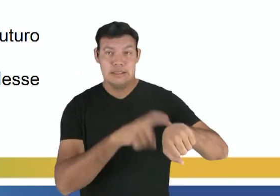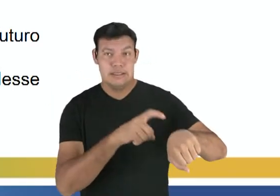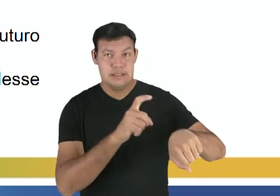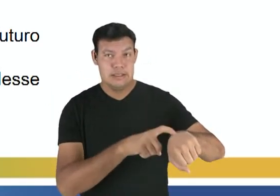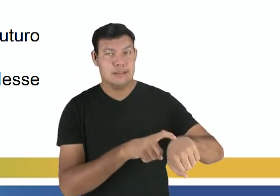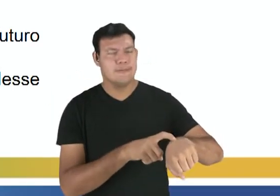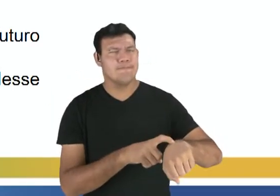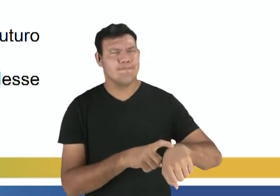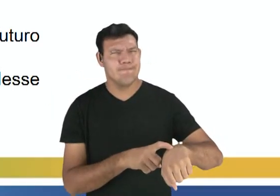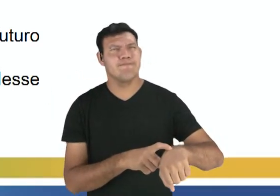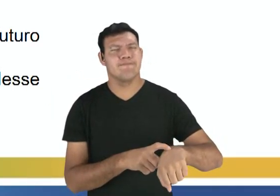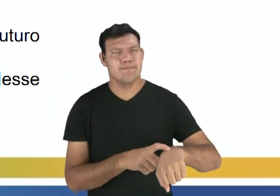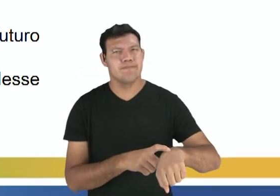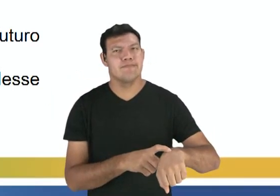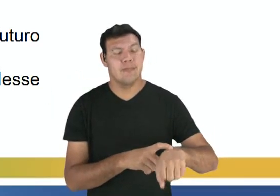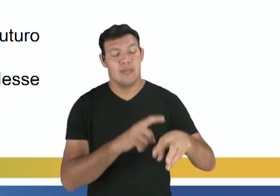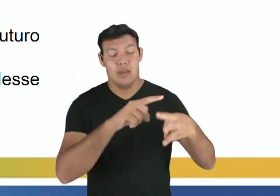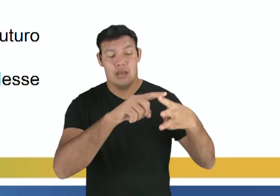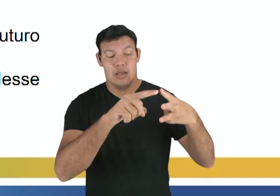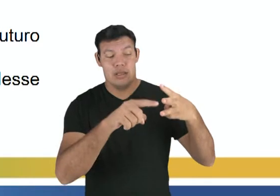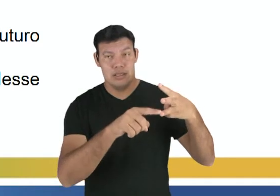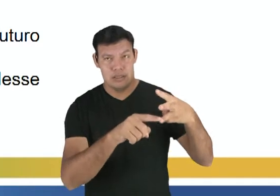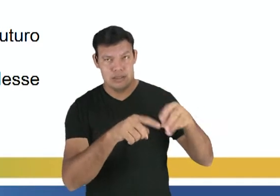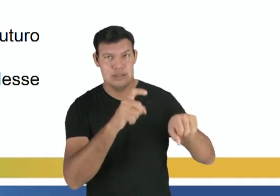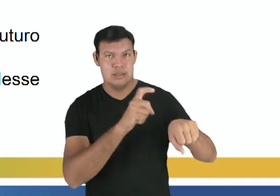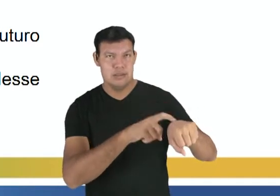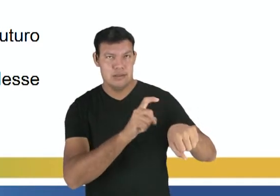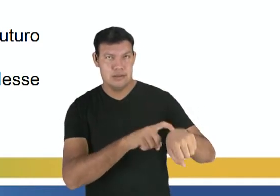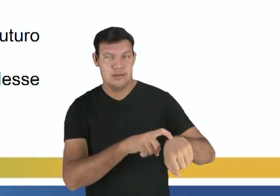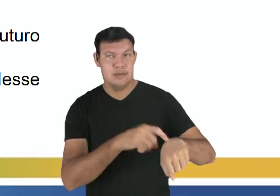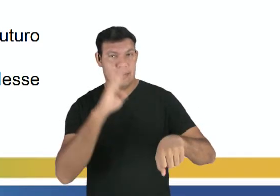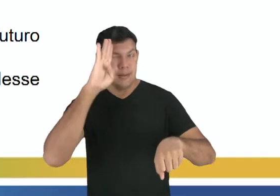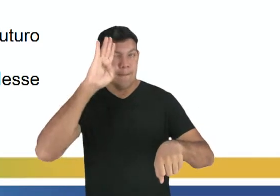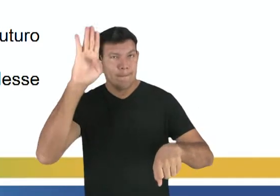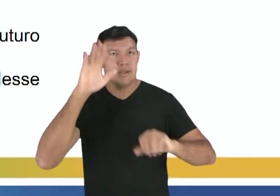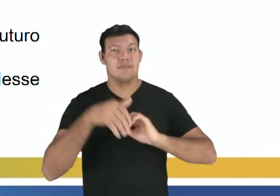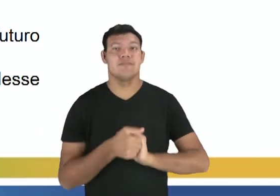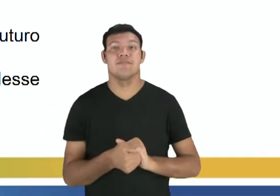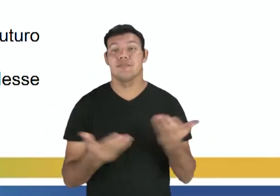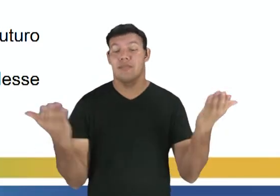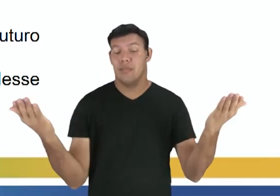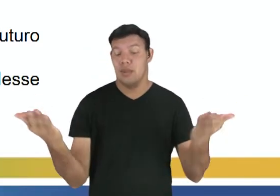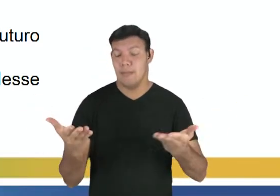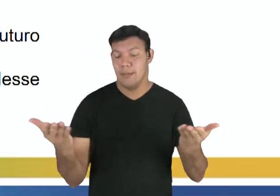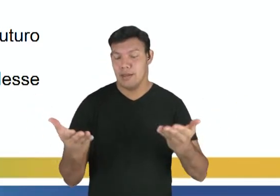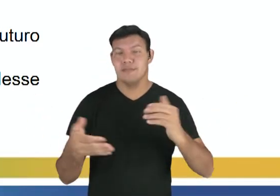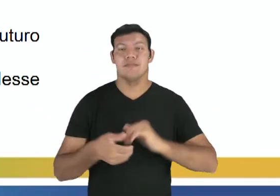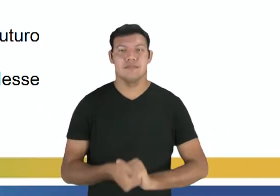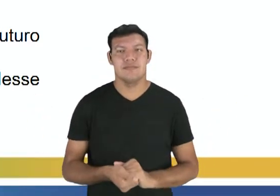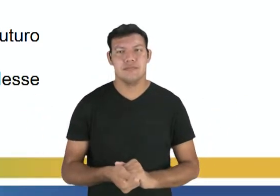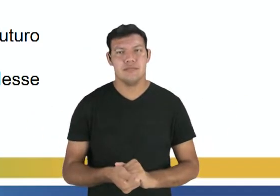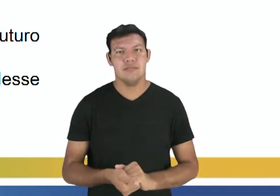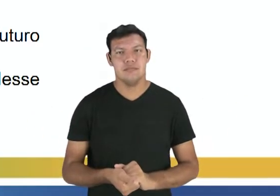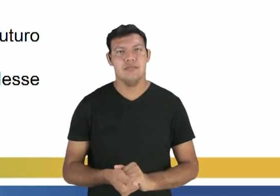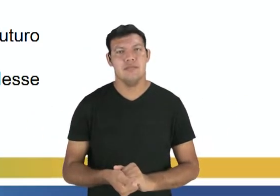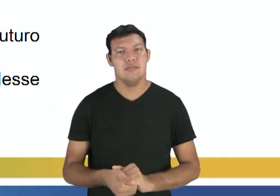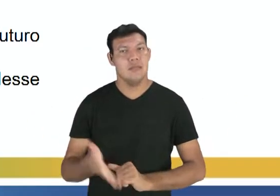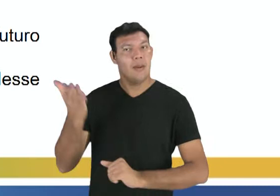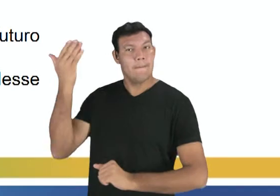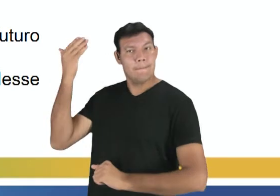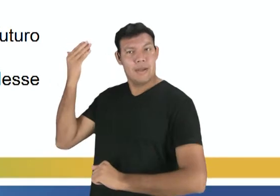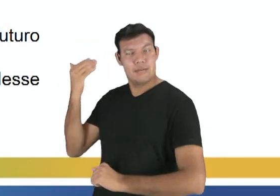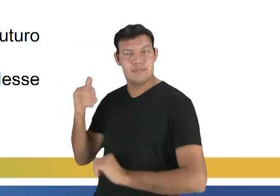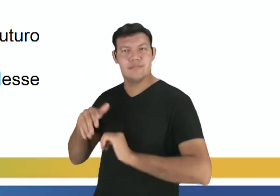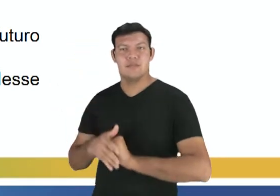tempo, pensamos nos 3 principais tempos: presente, agora, pretérito,